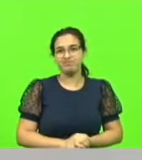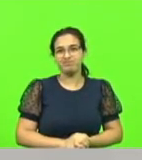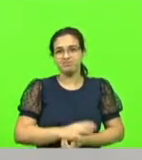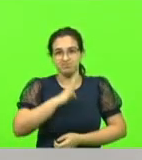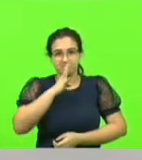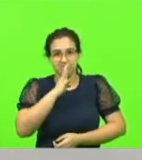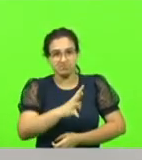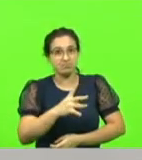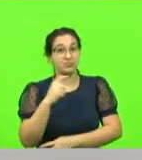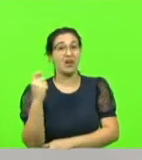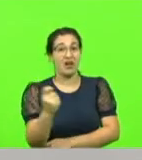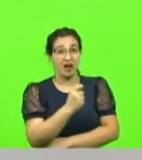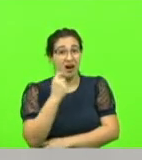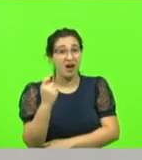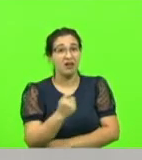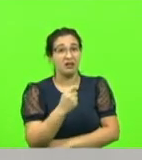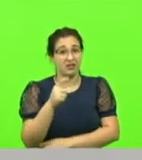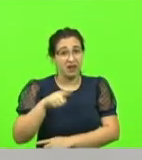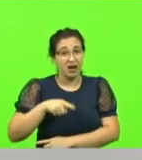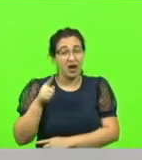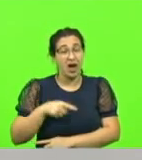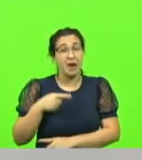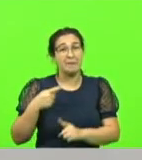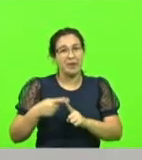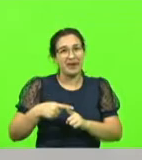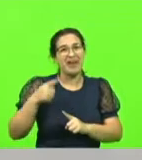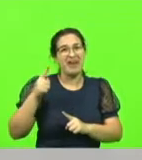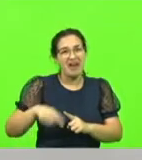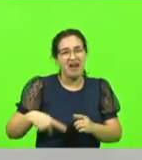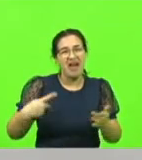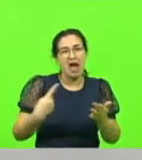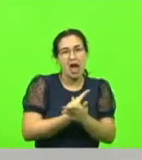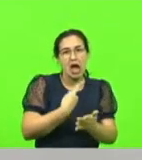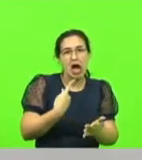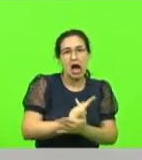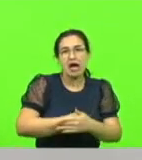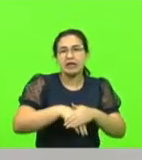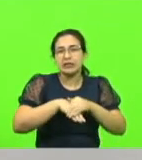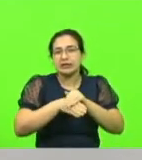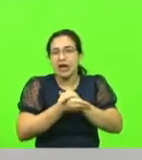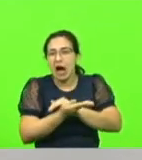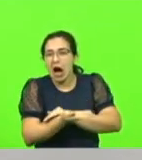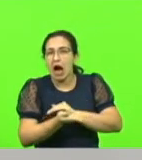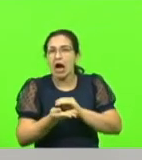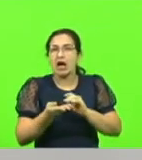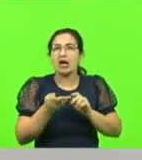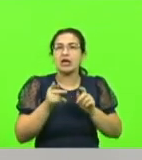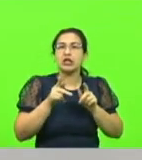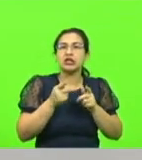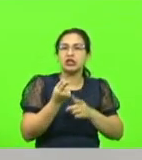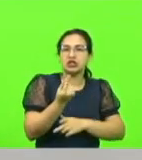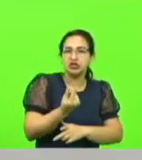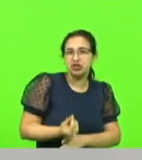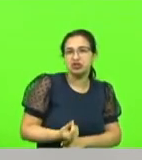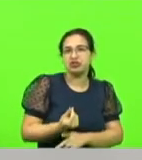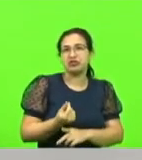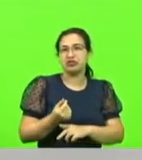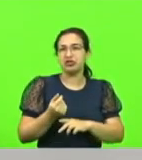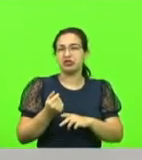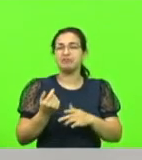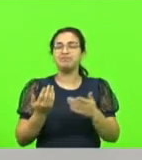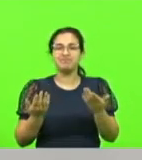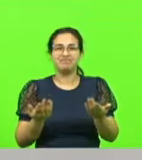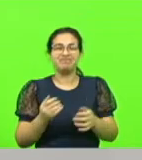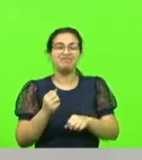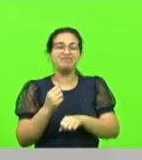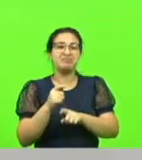gravíssima, que é o quê? Mais que uma tramóia para esconder dinheiro, para desviar os olhos do fisco federal. Em janeiro